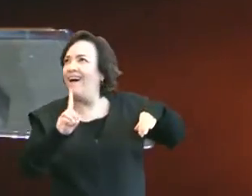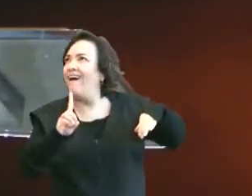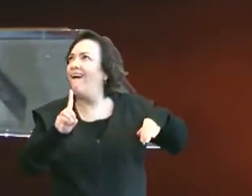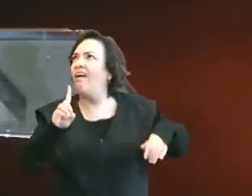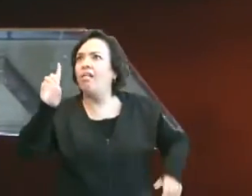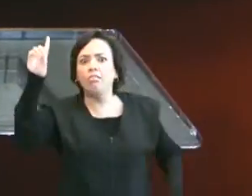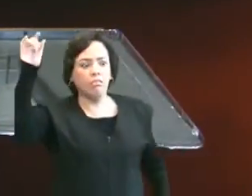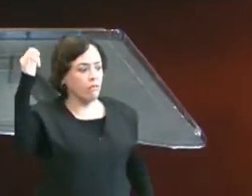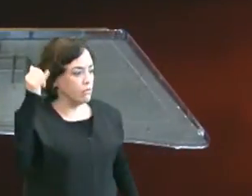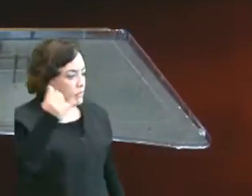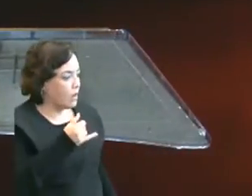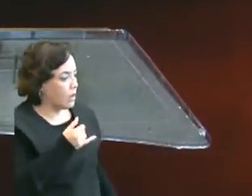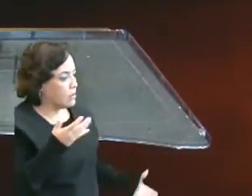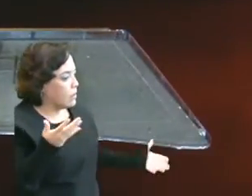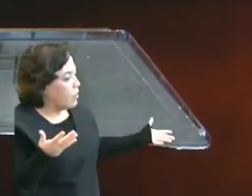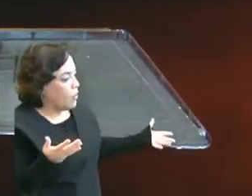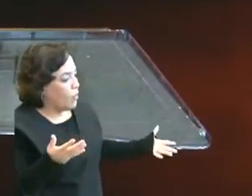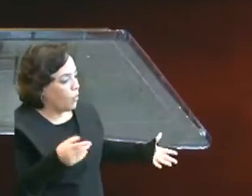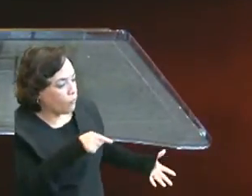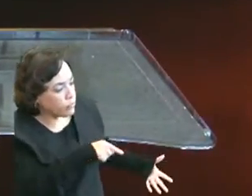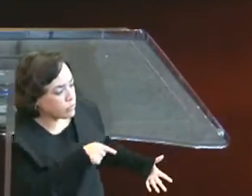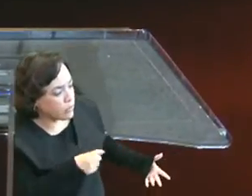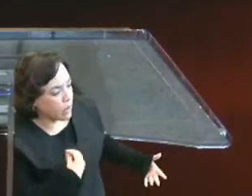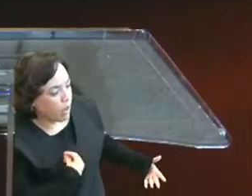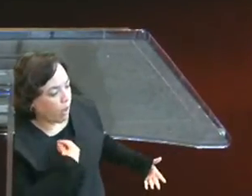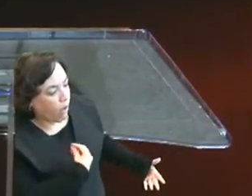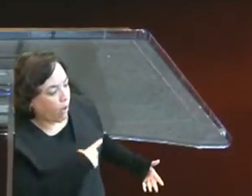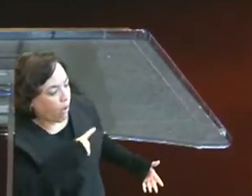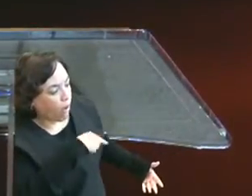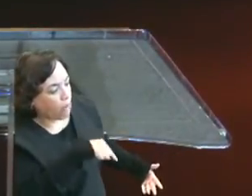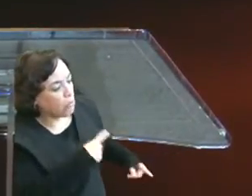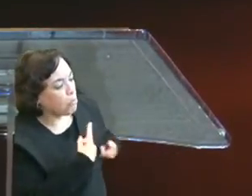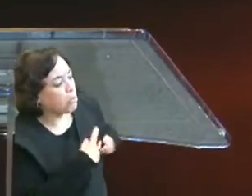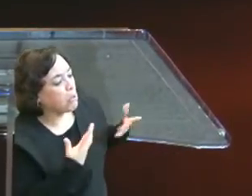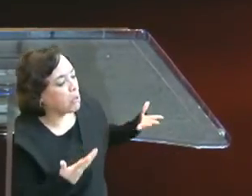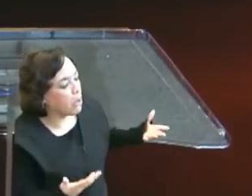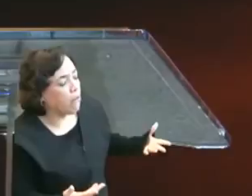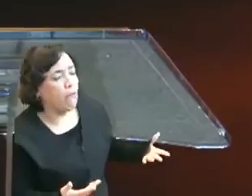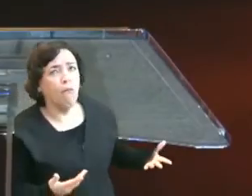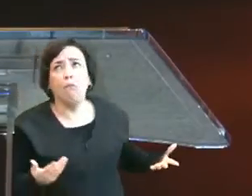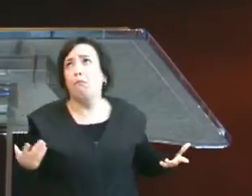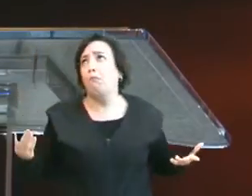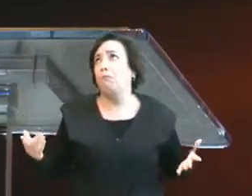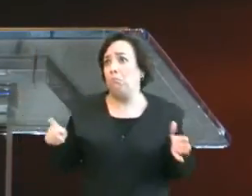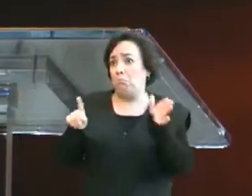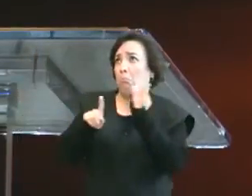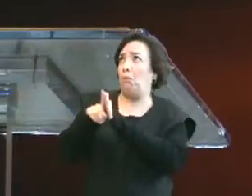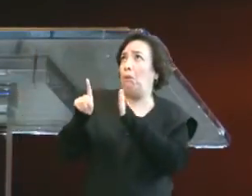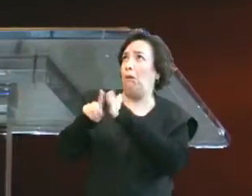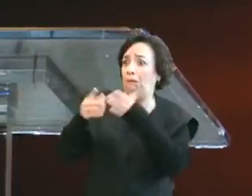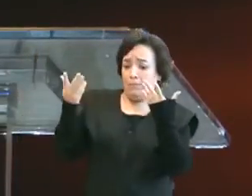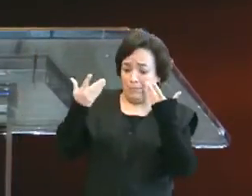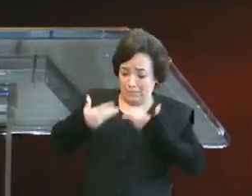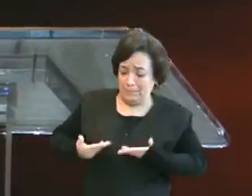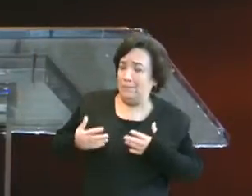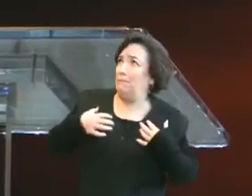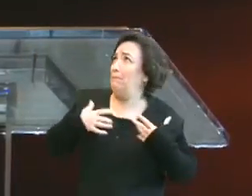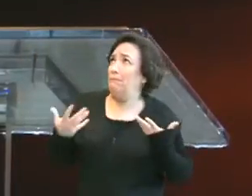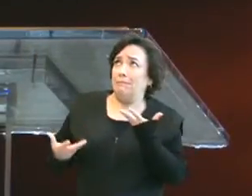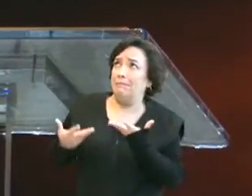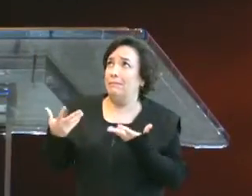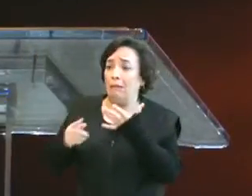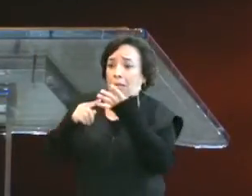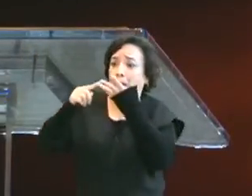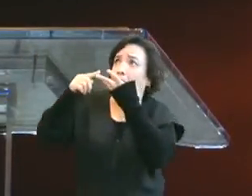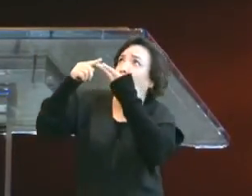ele: Elias, por que você está aqui? E ele começa a apresentar os questionamentos da sua alma. E ali, uma